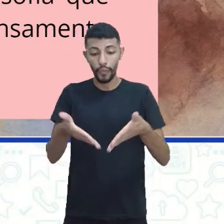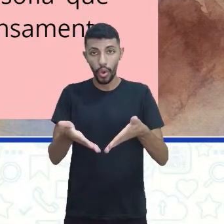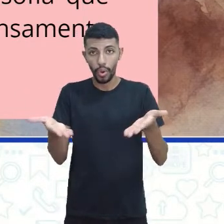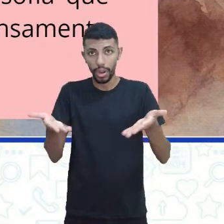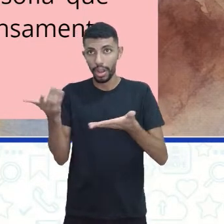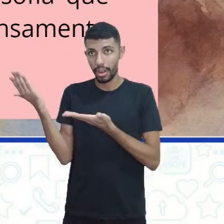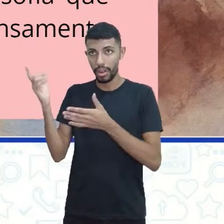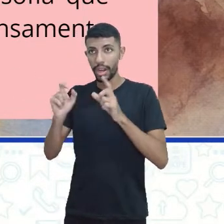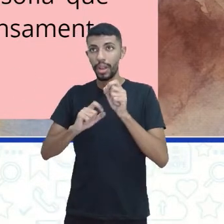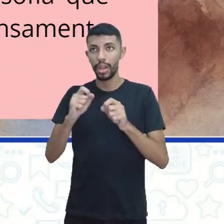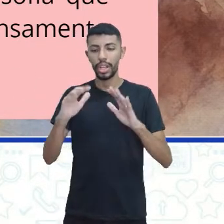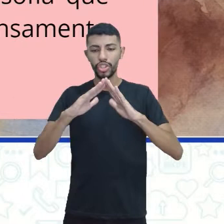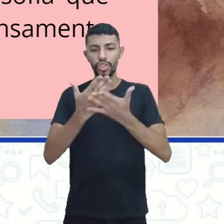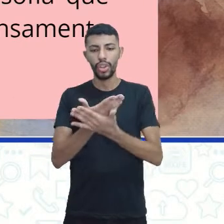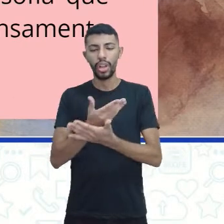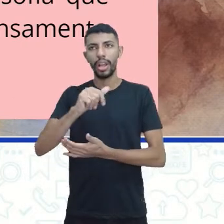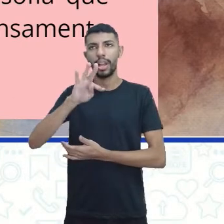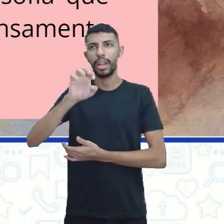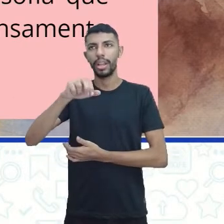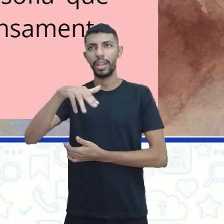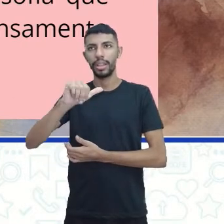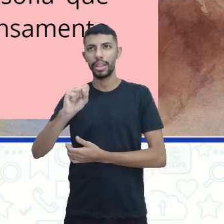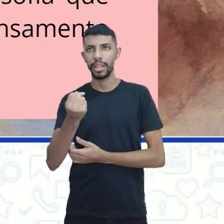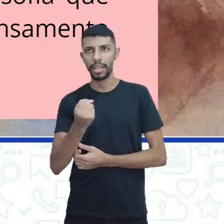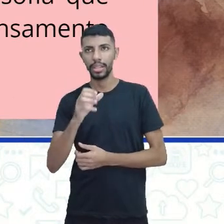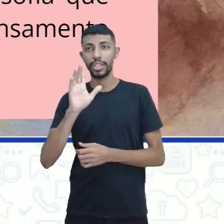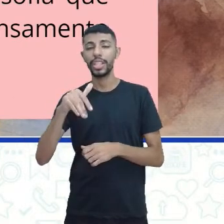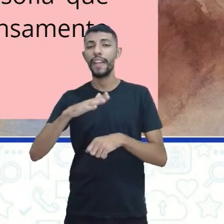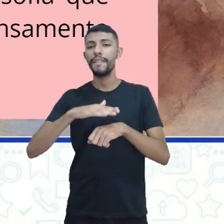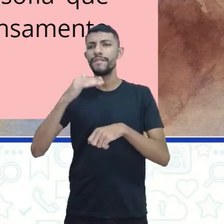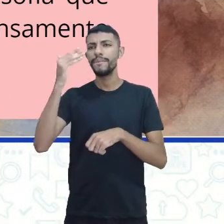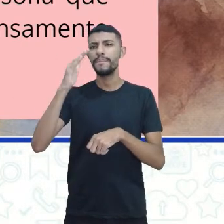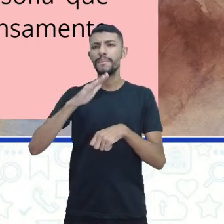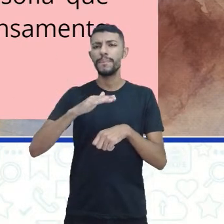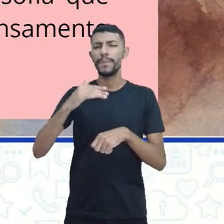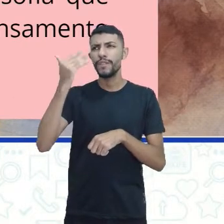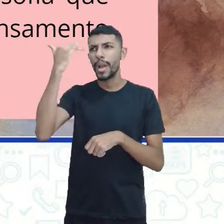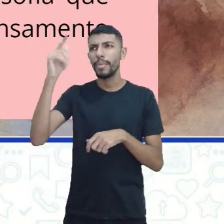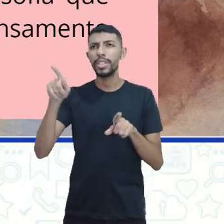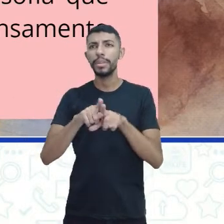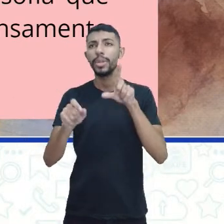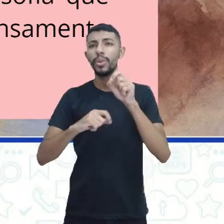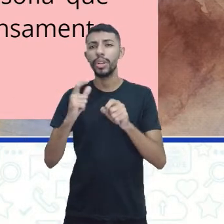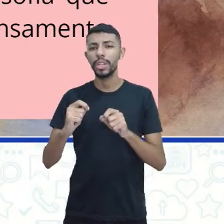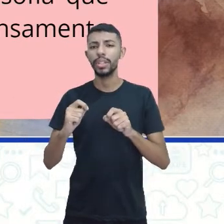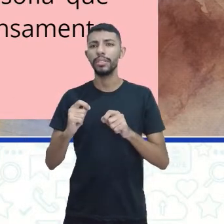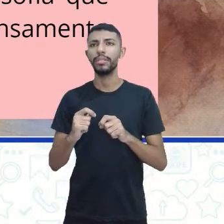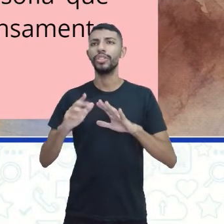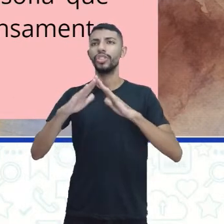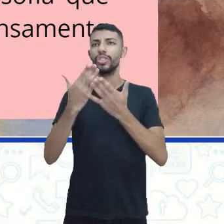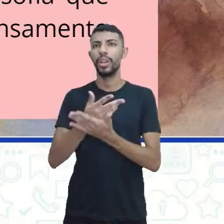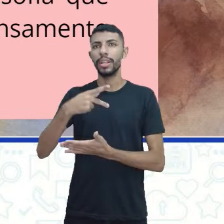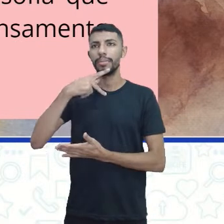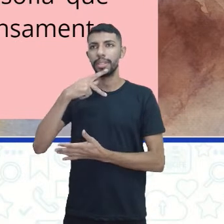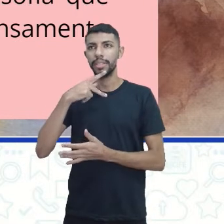de Atenas, mais conhecida como Academia de Platão, um dos pontos altos da vida intelectual da Grécia Antiga. Trata-se, assim, de